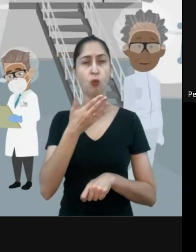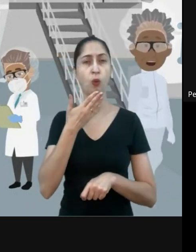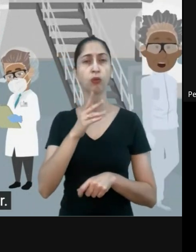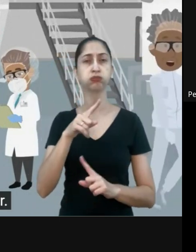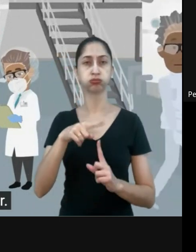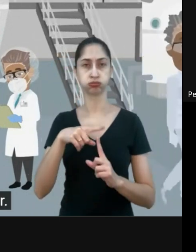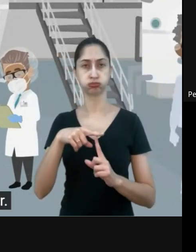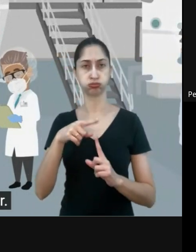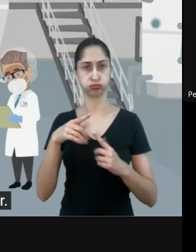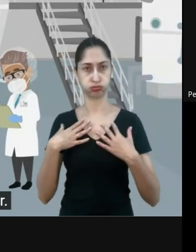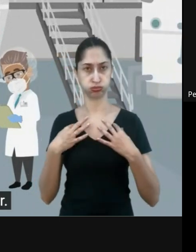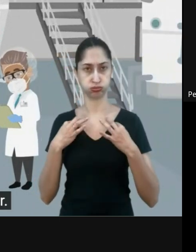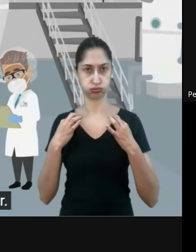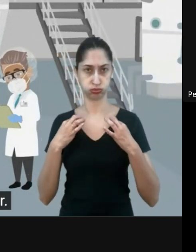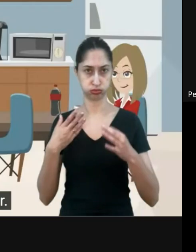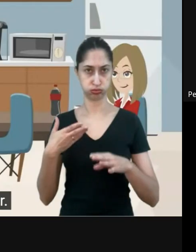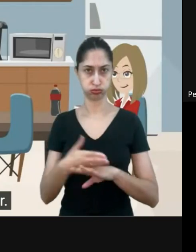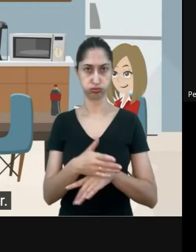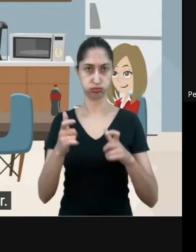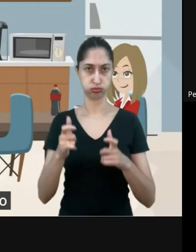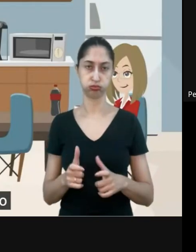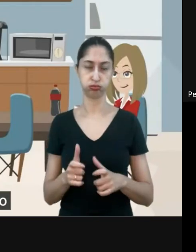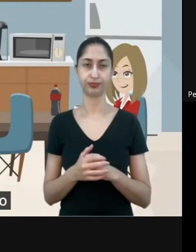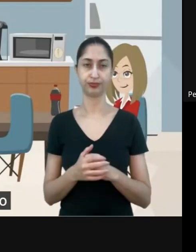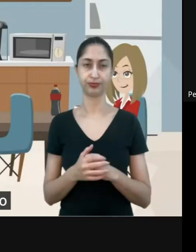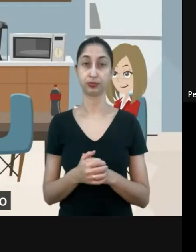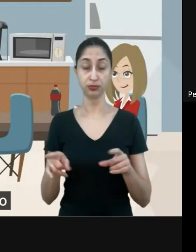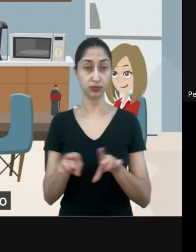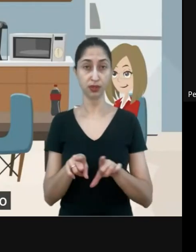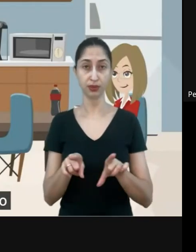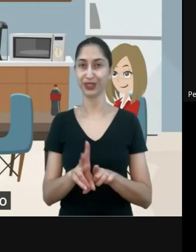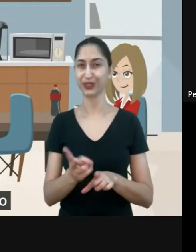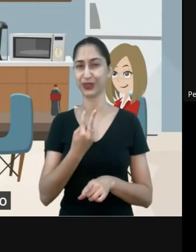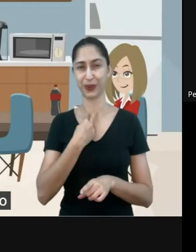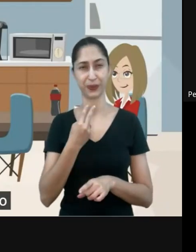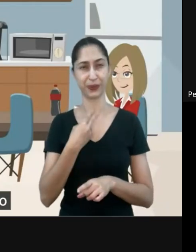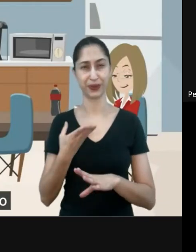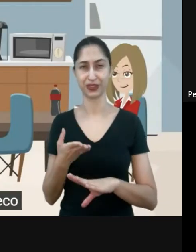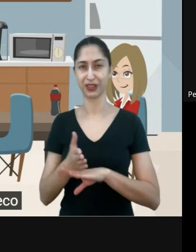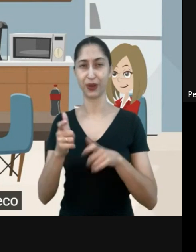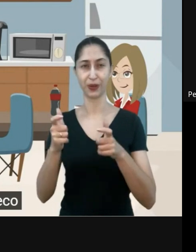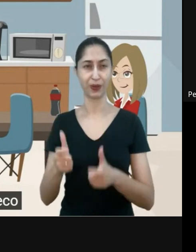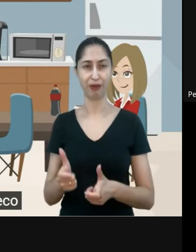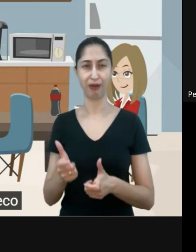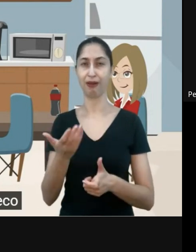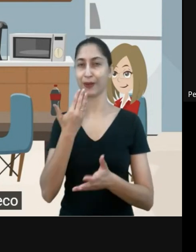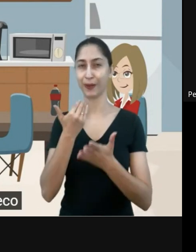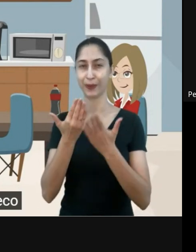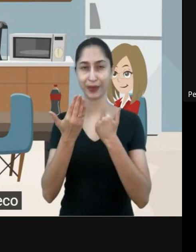vestimenta apropriada para o setor. Não deve ser permitido transitar no refeitório,